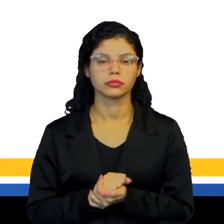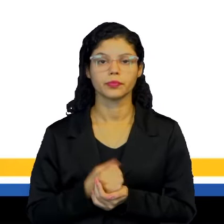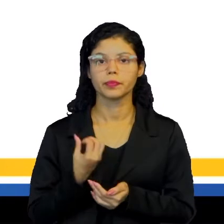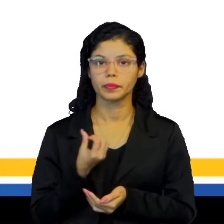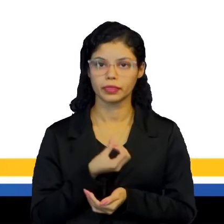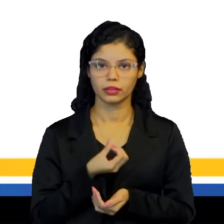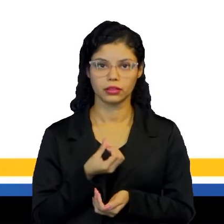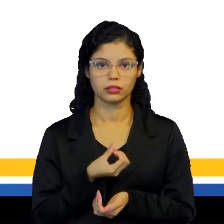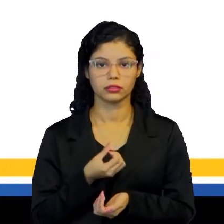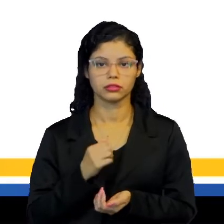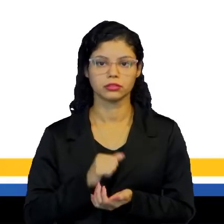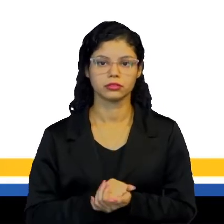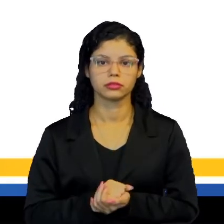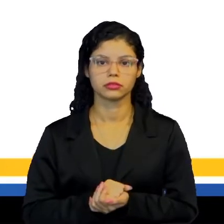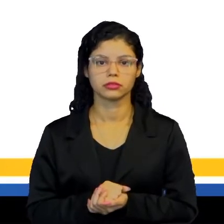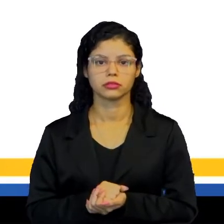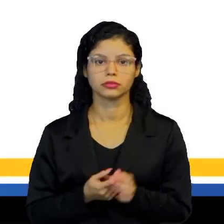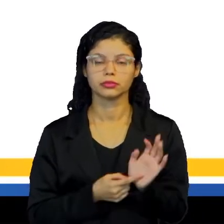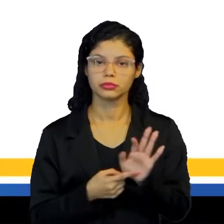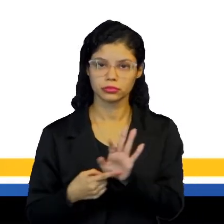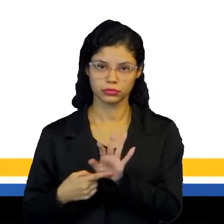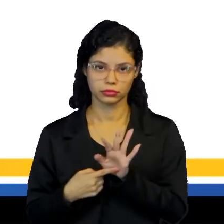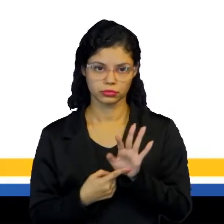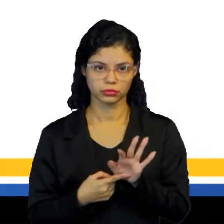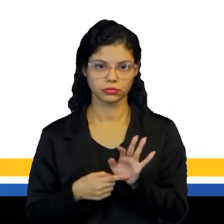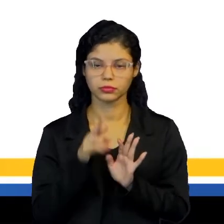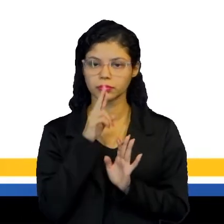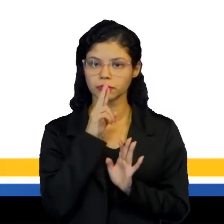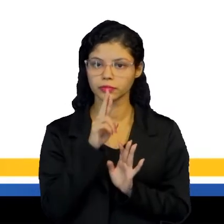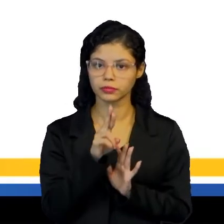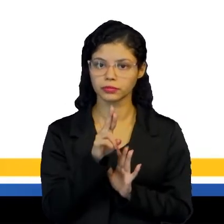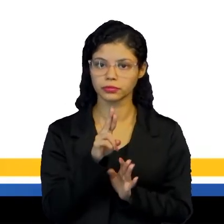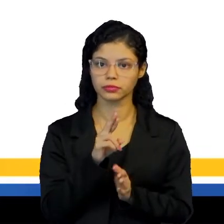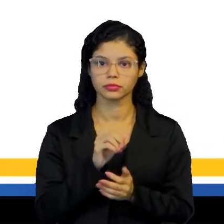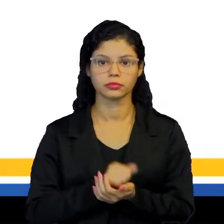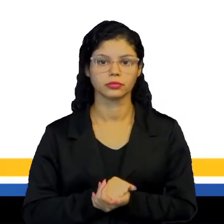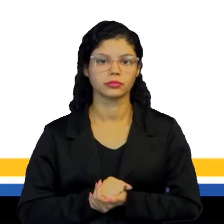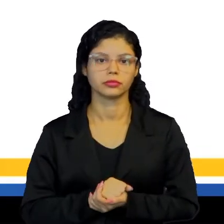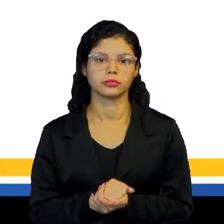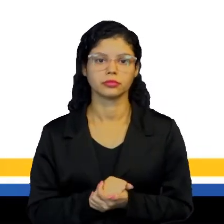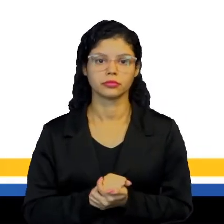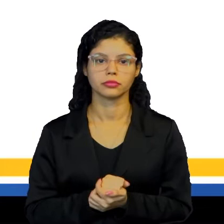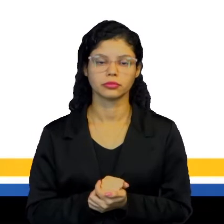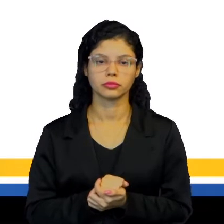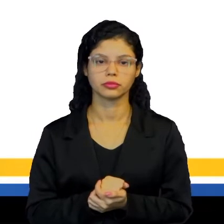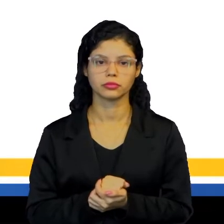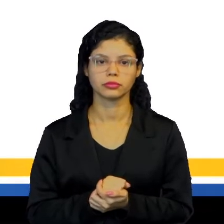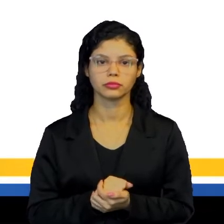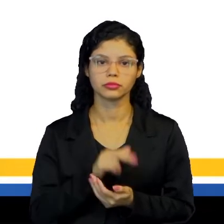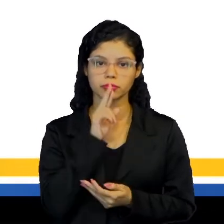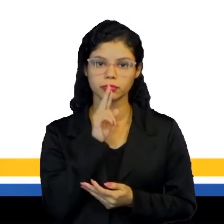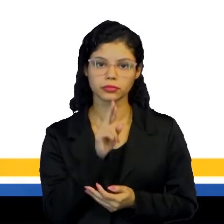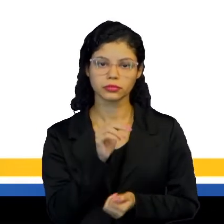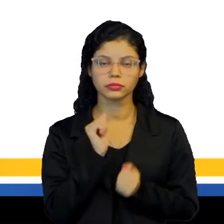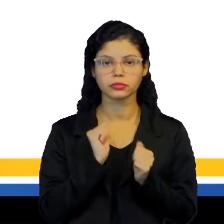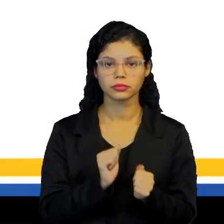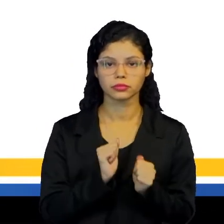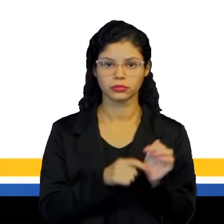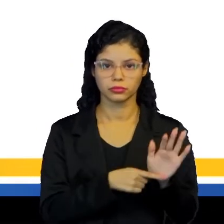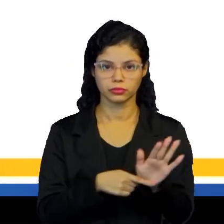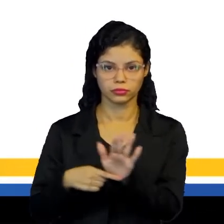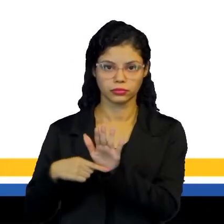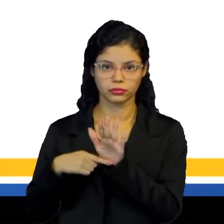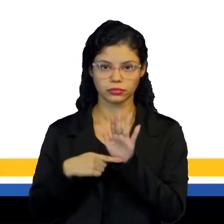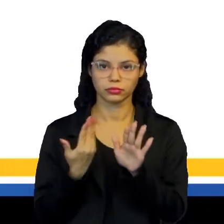Sexto passo, a apresentação dos resultados, tá? Os resultados